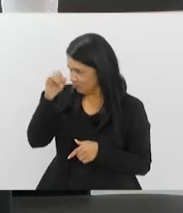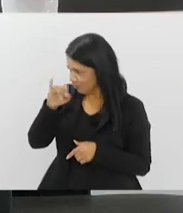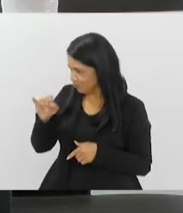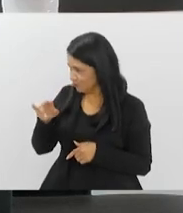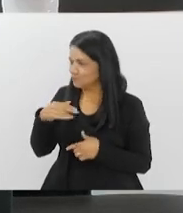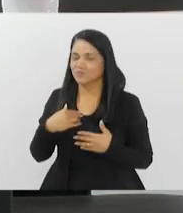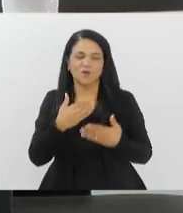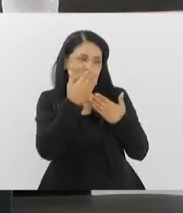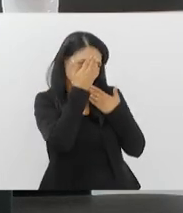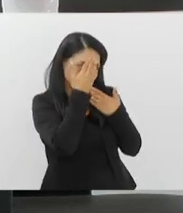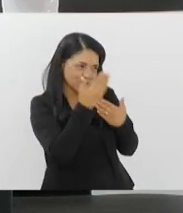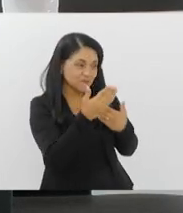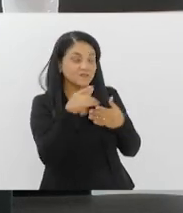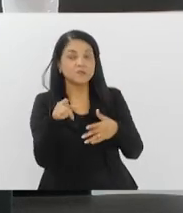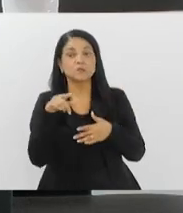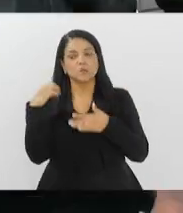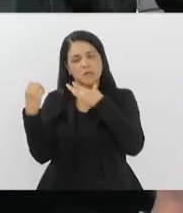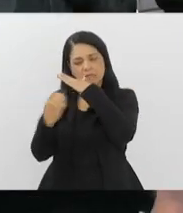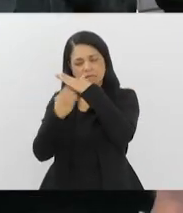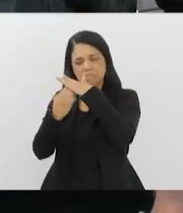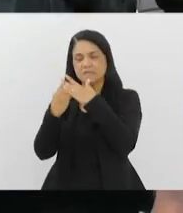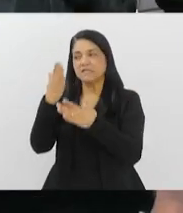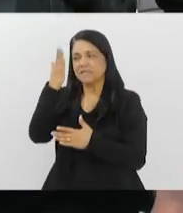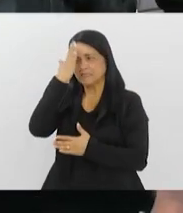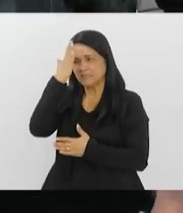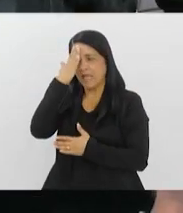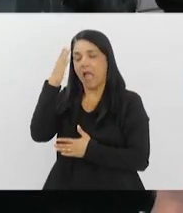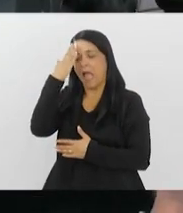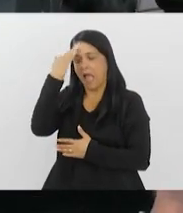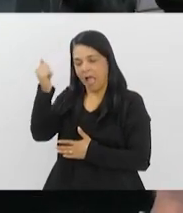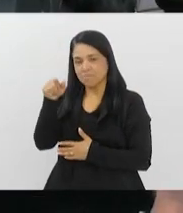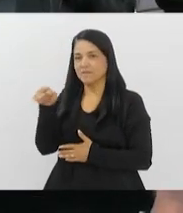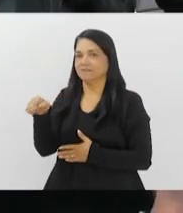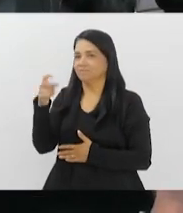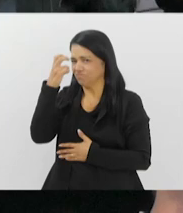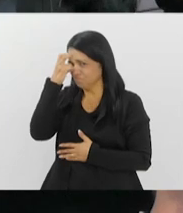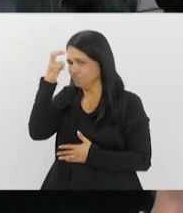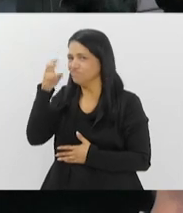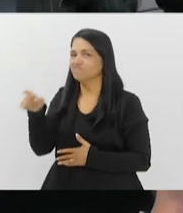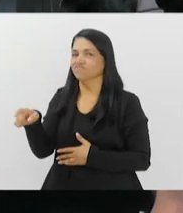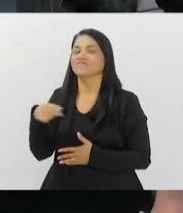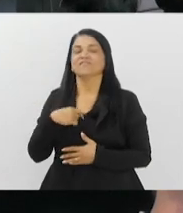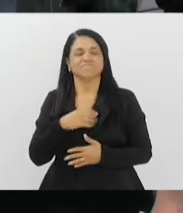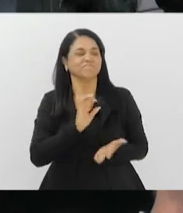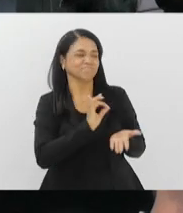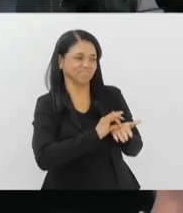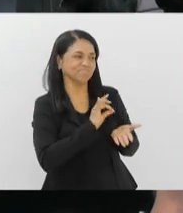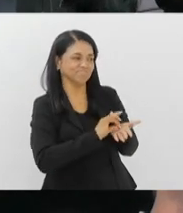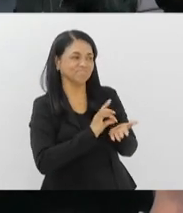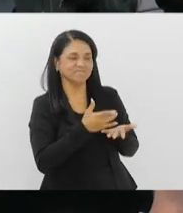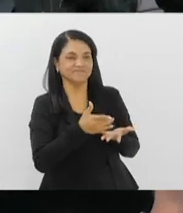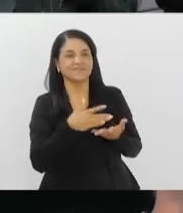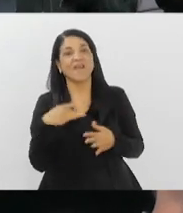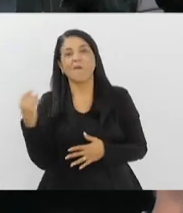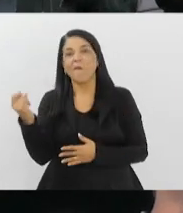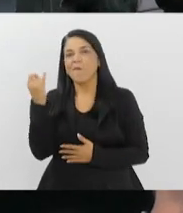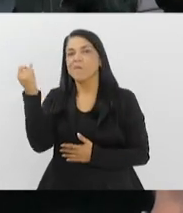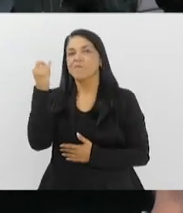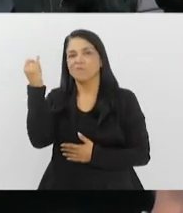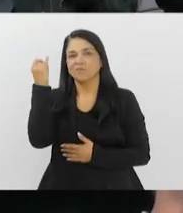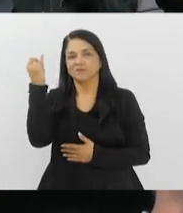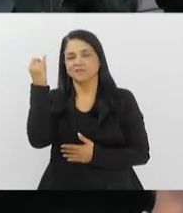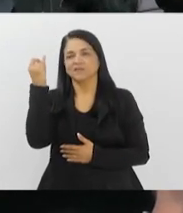querido. Dizer que a sua empresa é muito sábia. É isso aí. Então, gente, eu acho que o importante... Eu